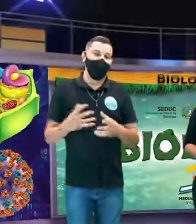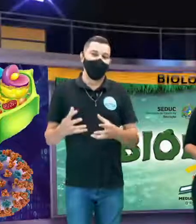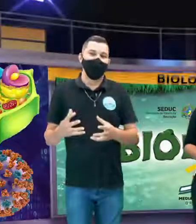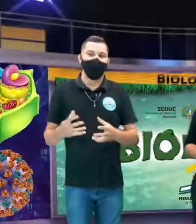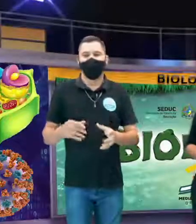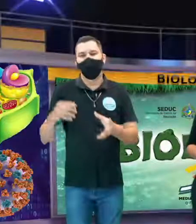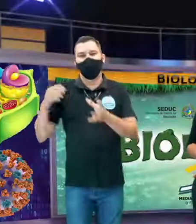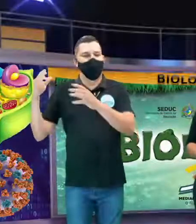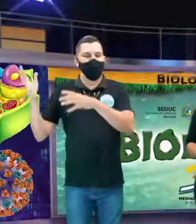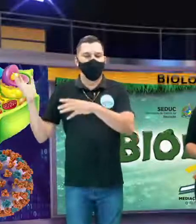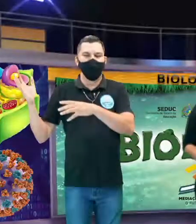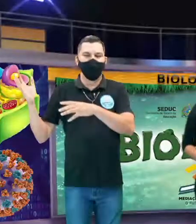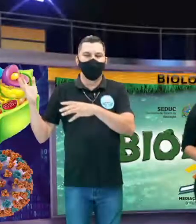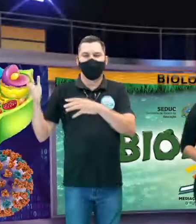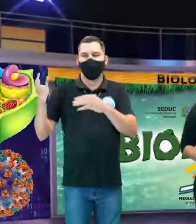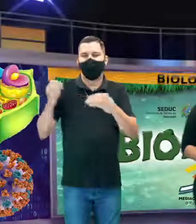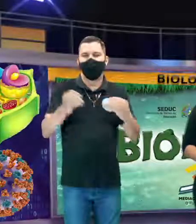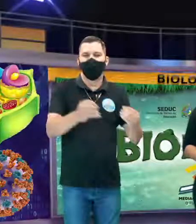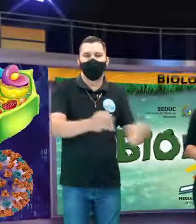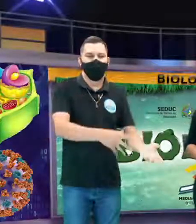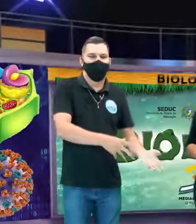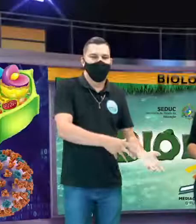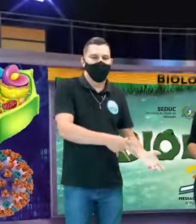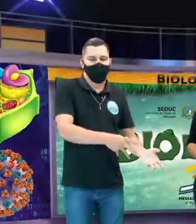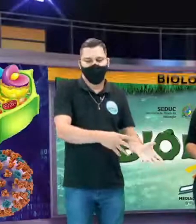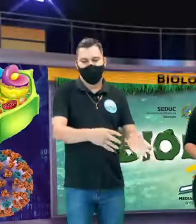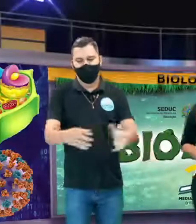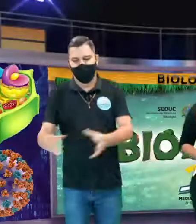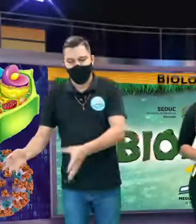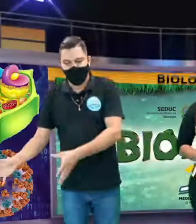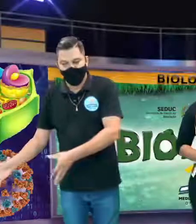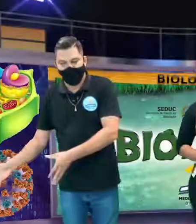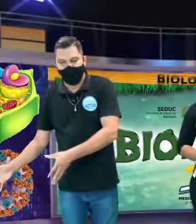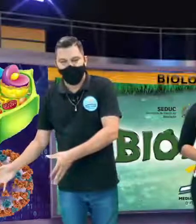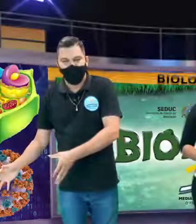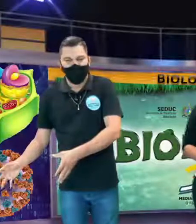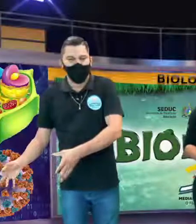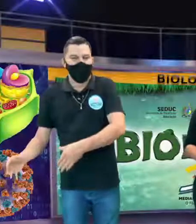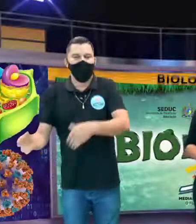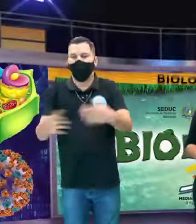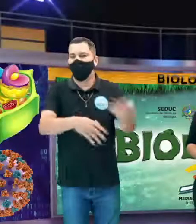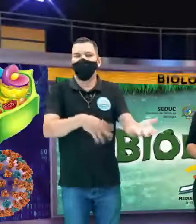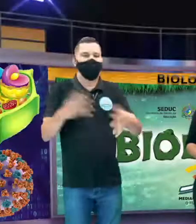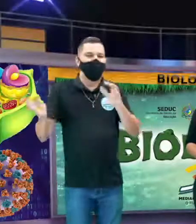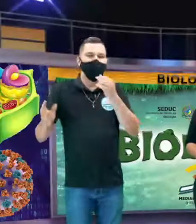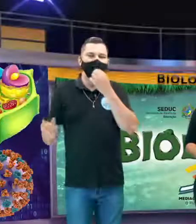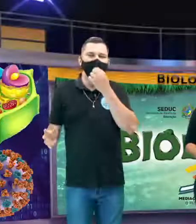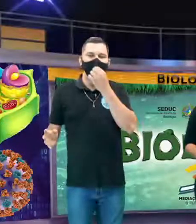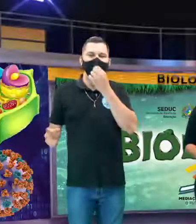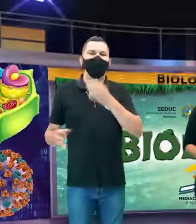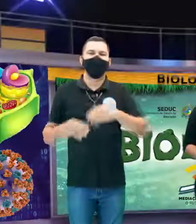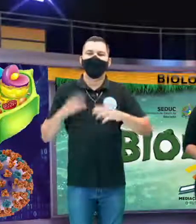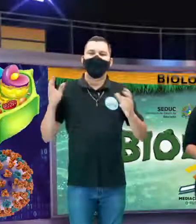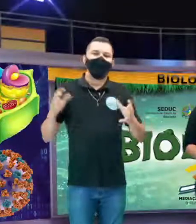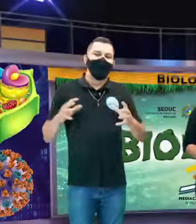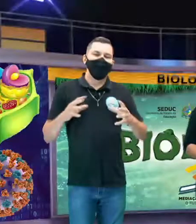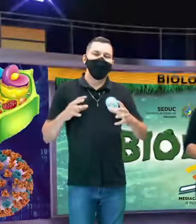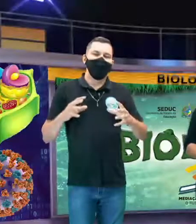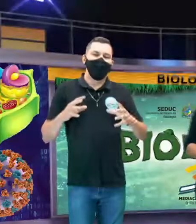complexidades de uma vida, seja ela uma vida humana, seja ela uma bactéria, seja ela, né, um mamífero, um invertebrado,